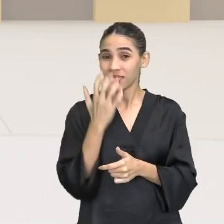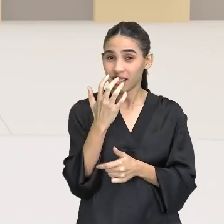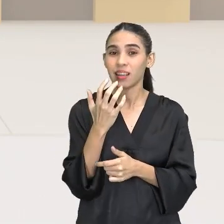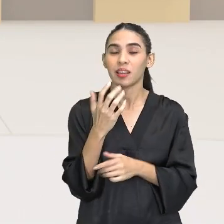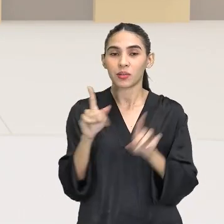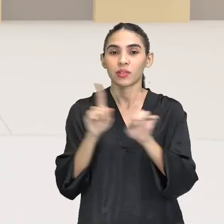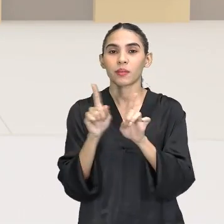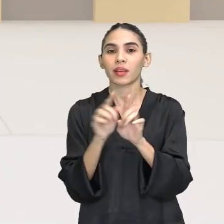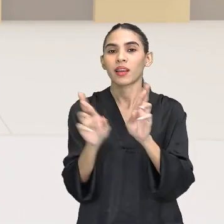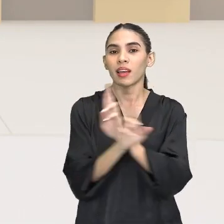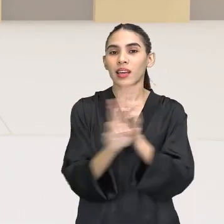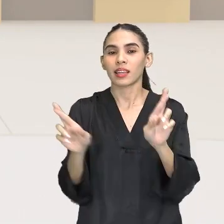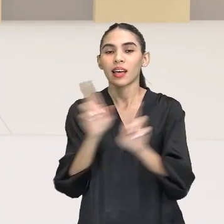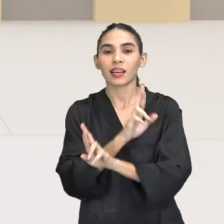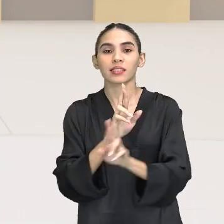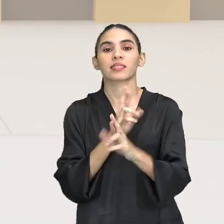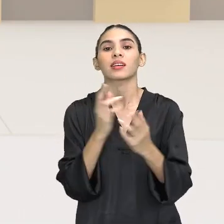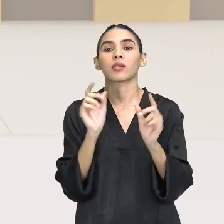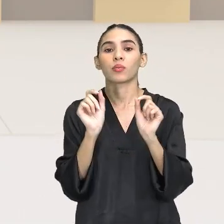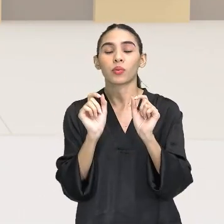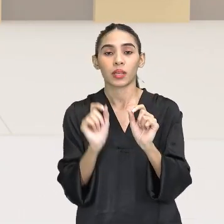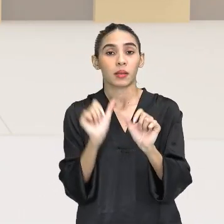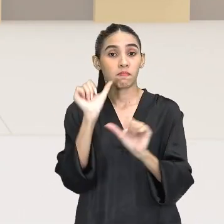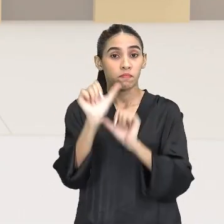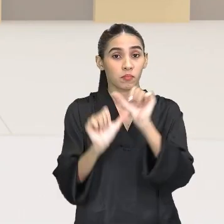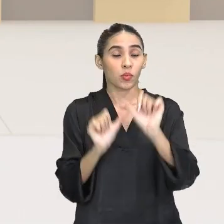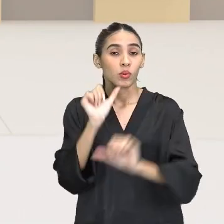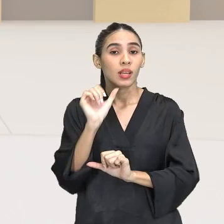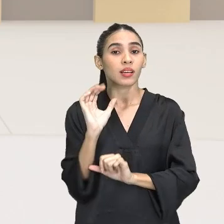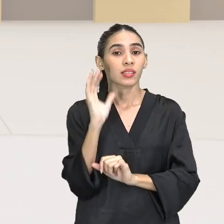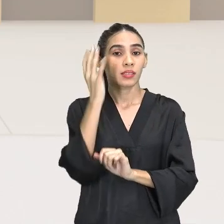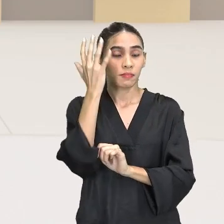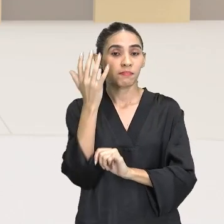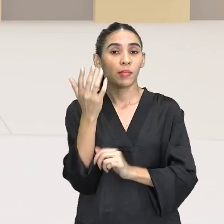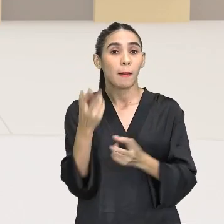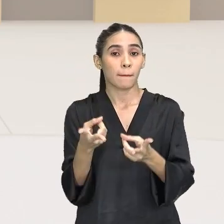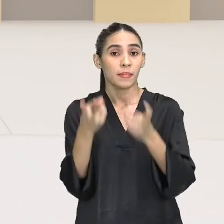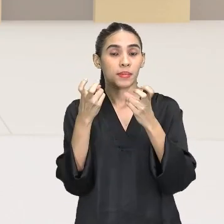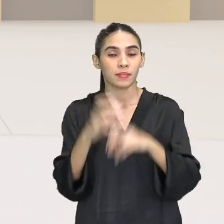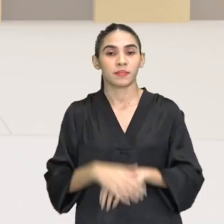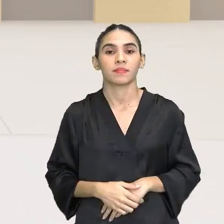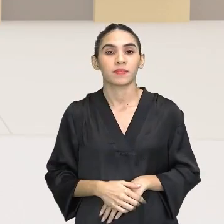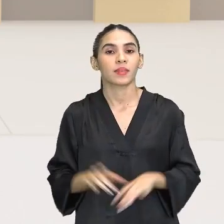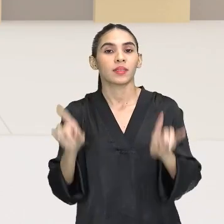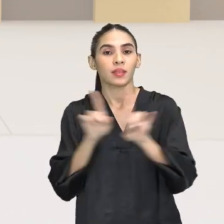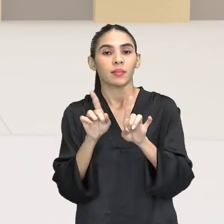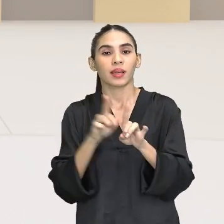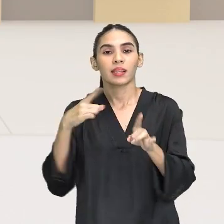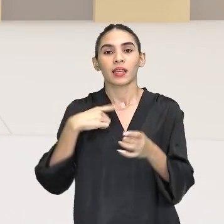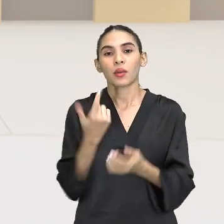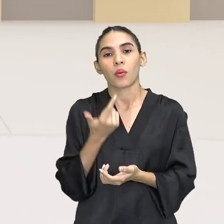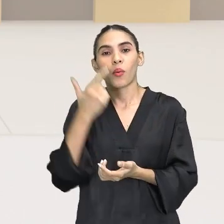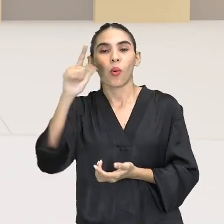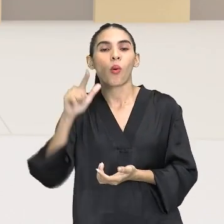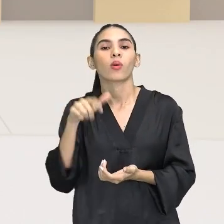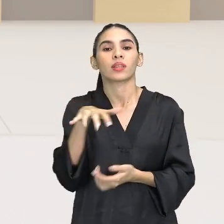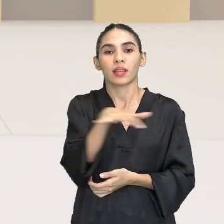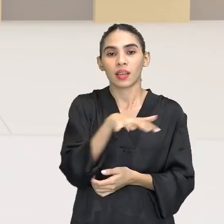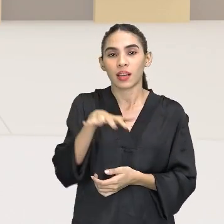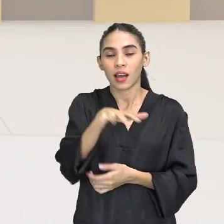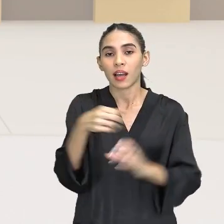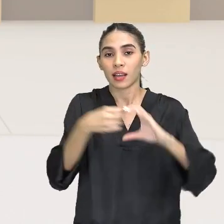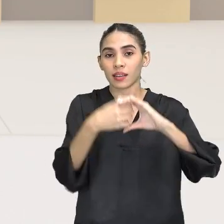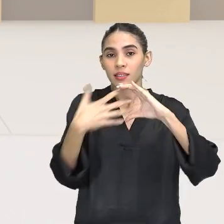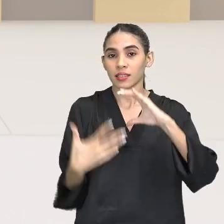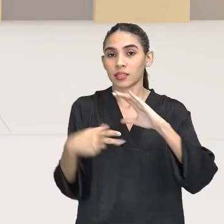problemas com relação às mudanças climáticas, como a gente pode observar. E além disso, a gente tem aí outros cenários que são